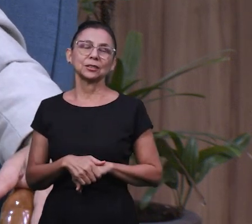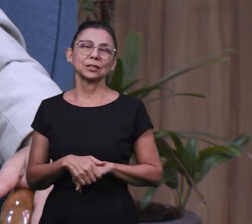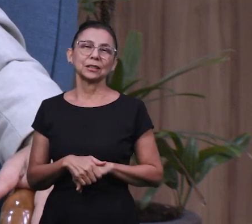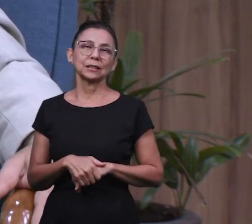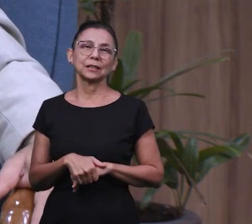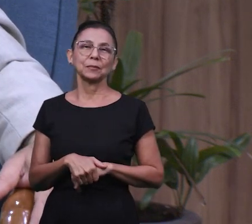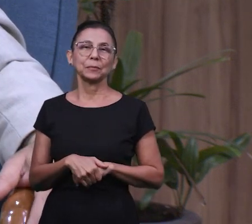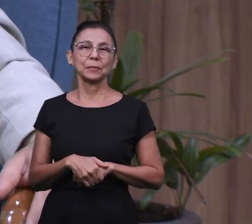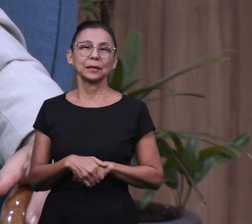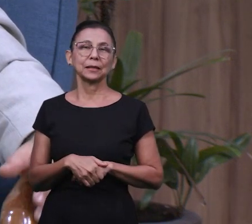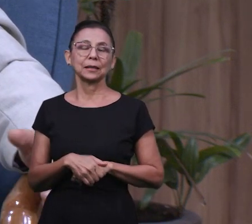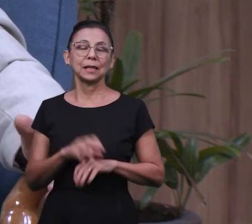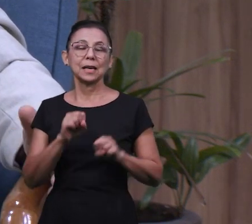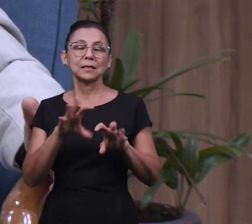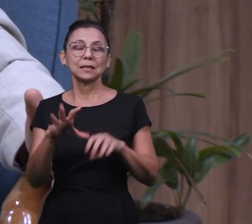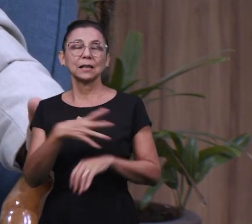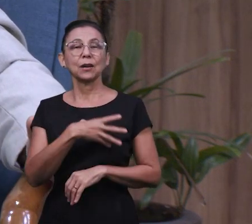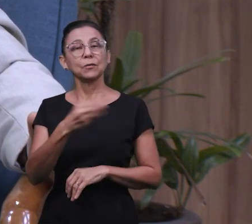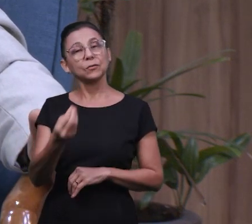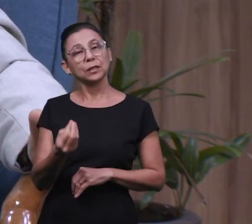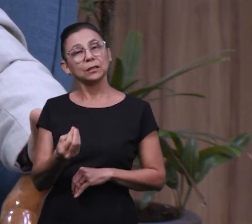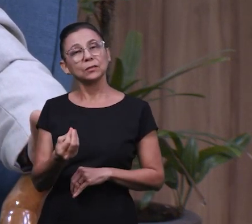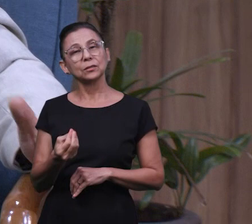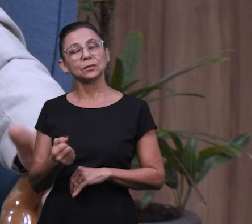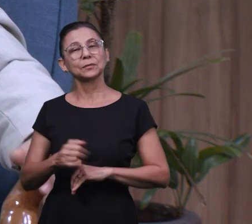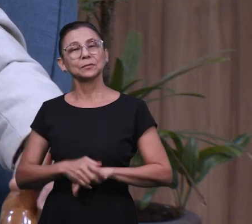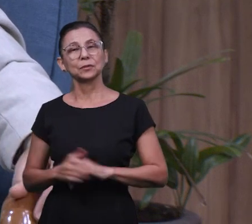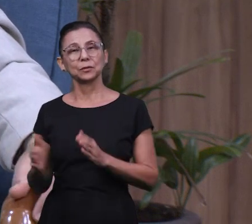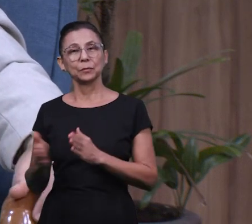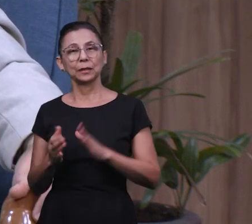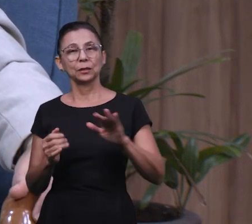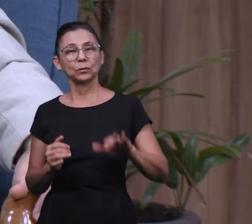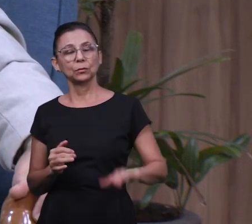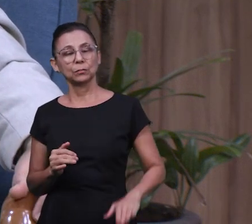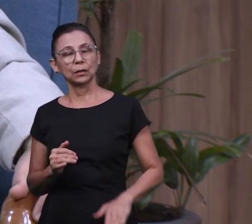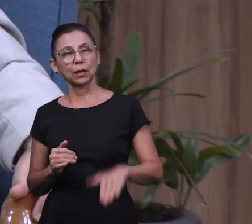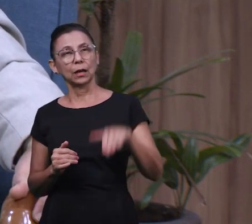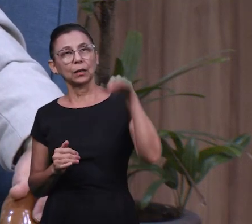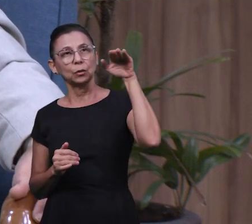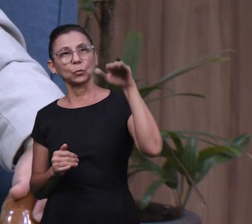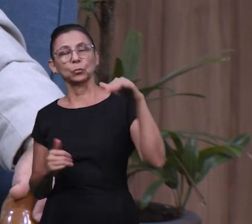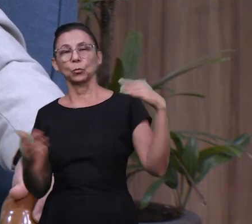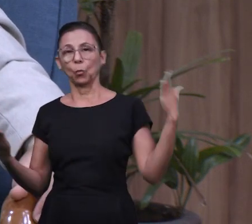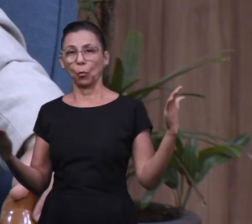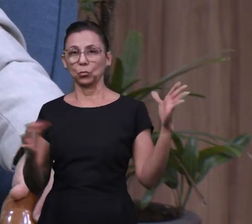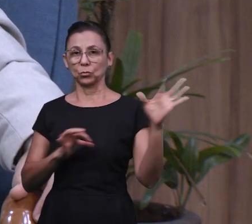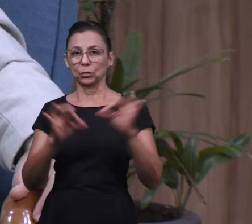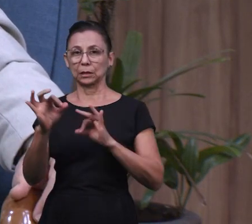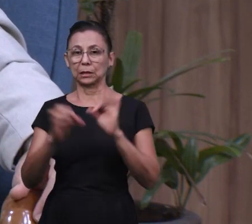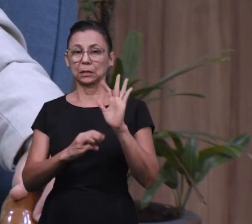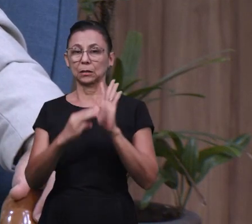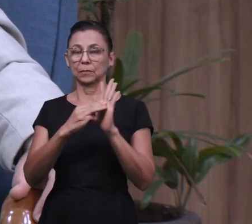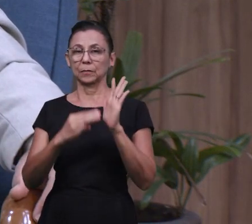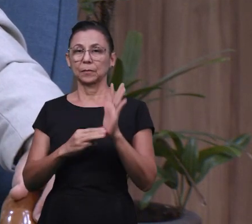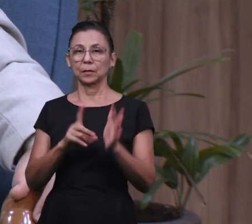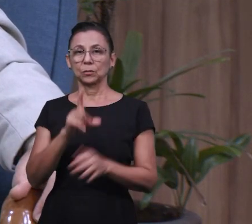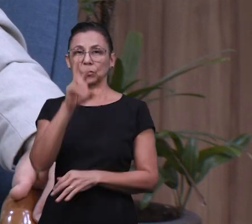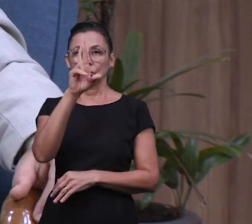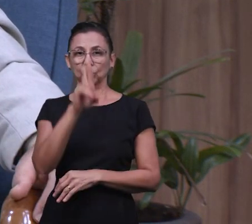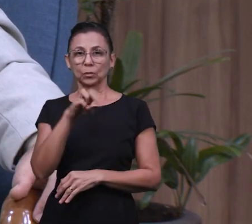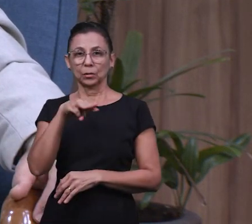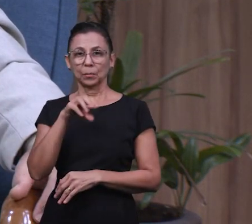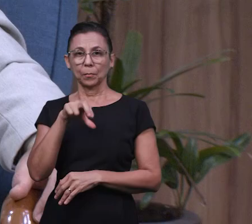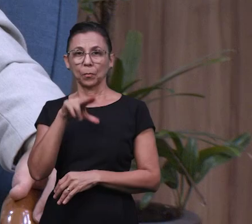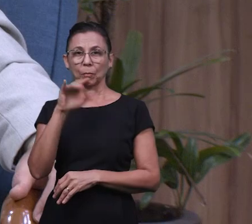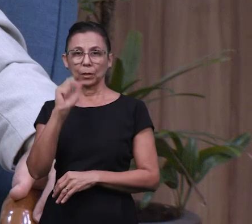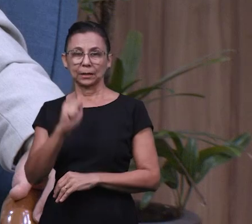necessários para a vida adulta. Esse é o tema que será abordado hoje no quadro Organização e Método pela